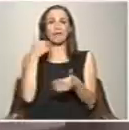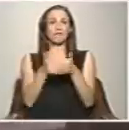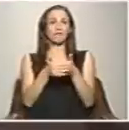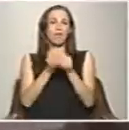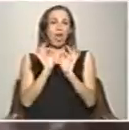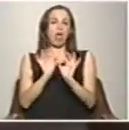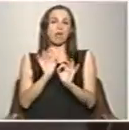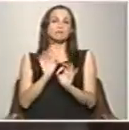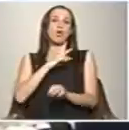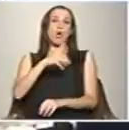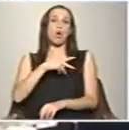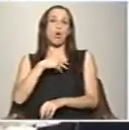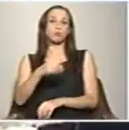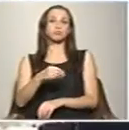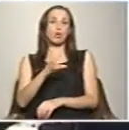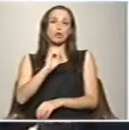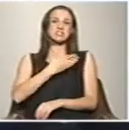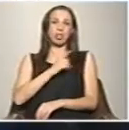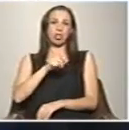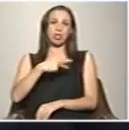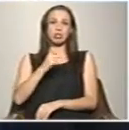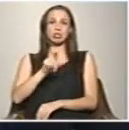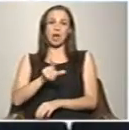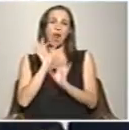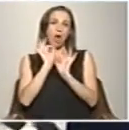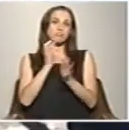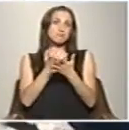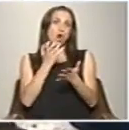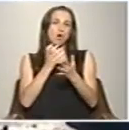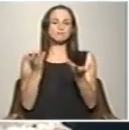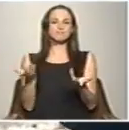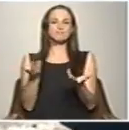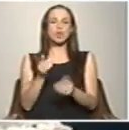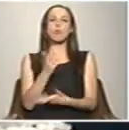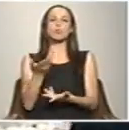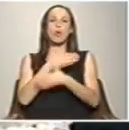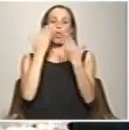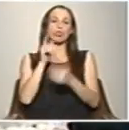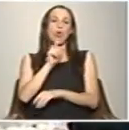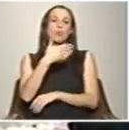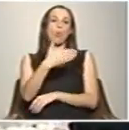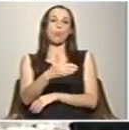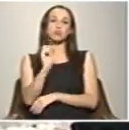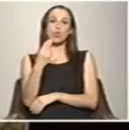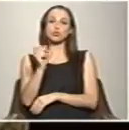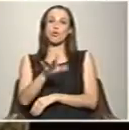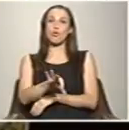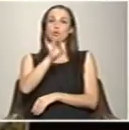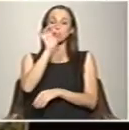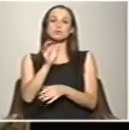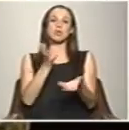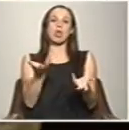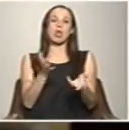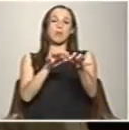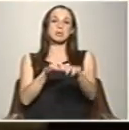essa realidade é cada vez mais gritante. Não será por acaso que o dia 1 de outubro foi escolhido pela Assembleia Geral das Nações